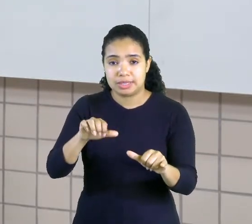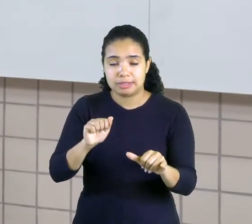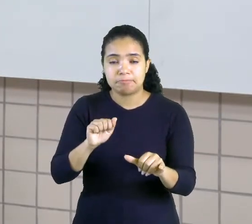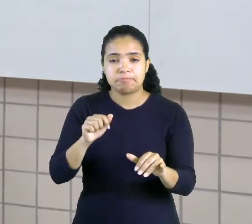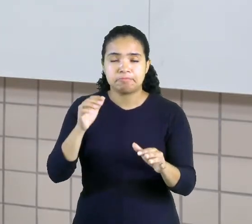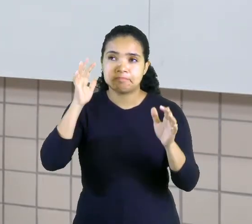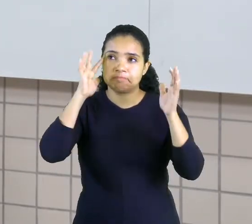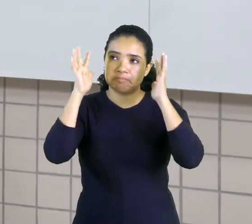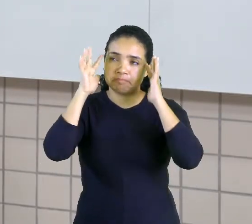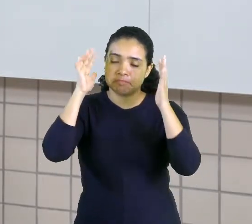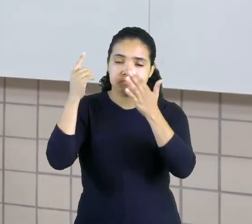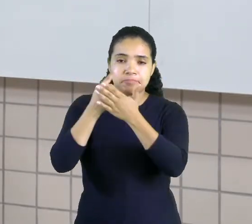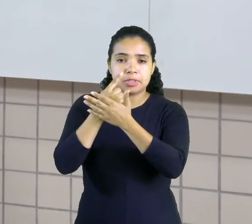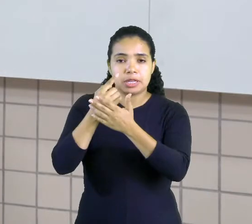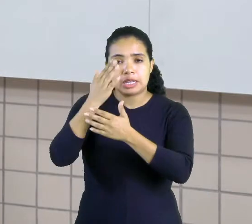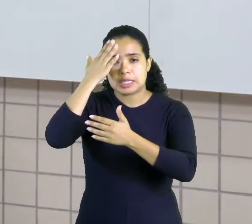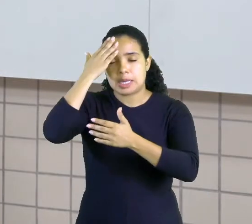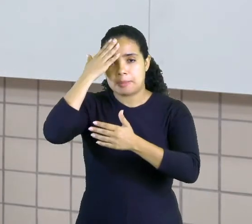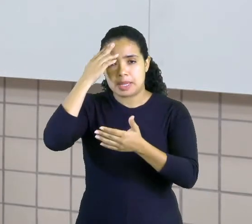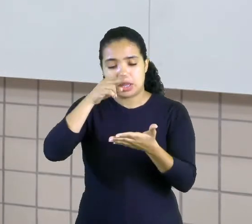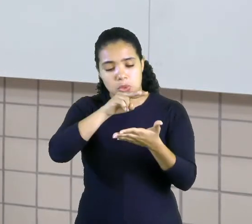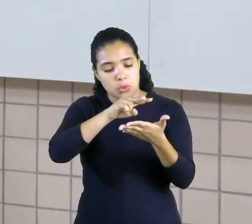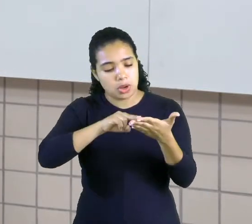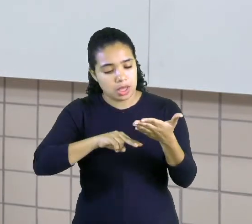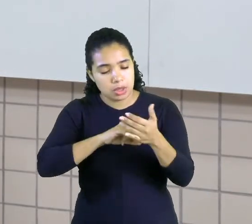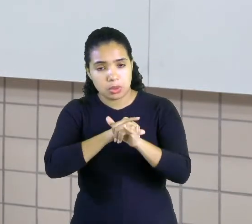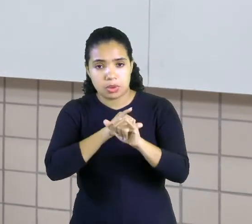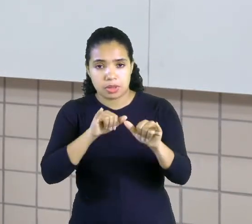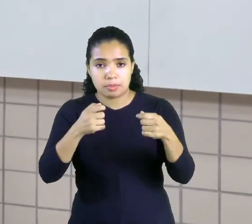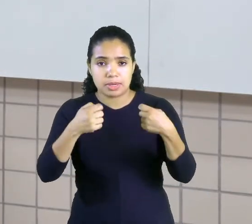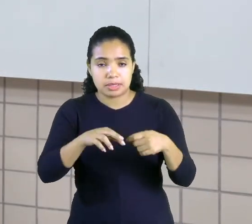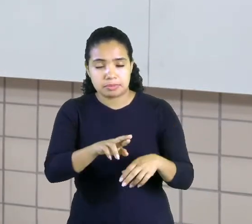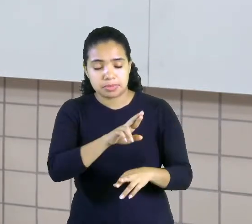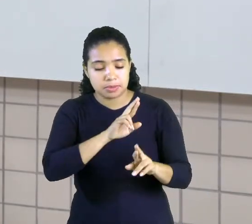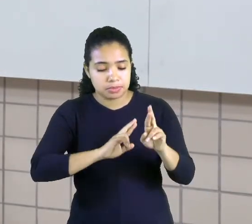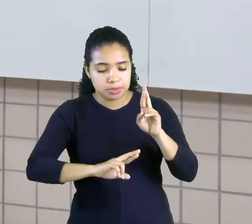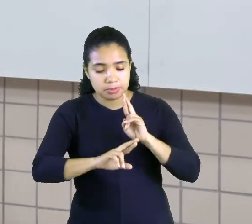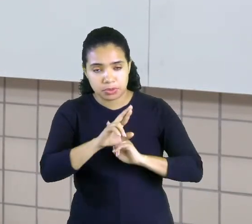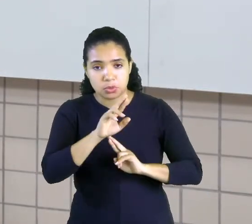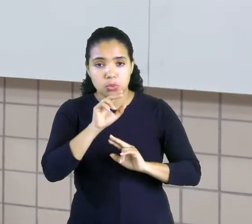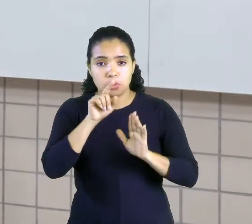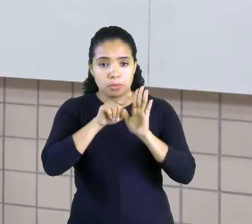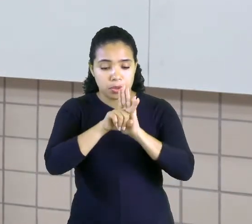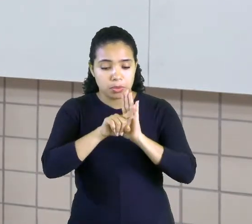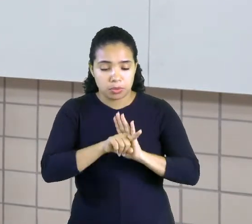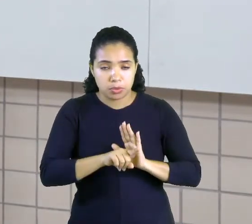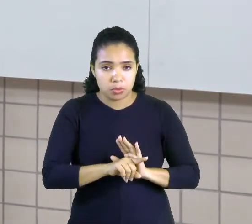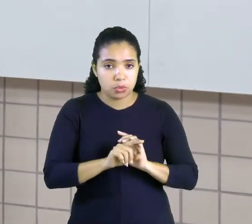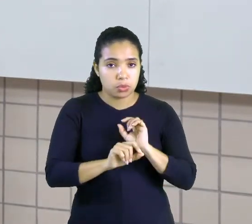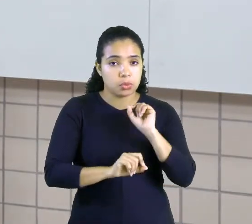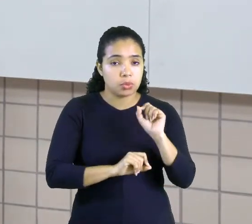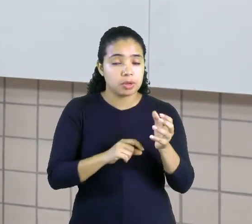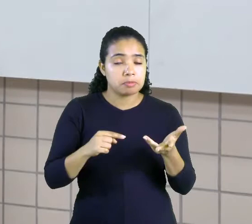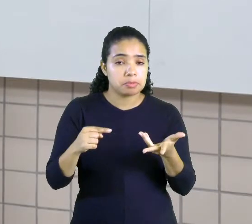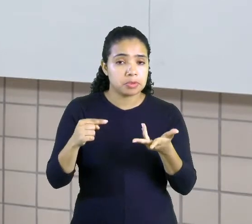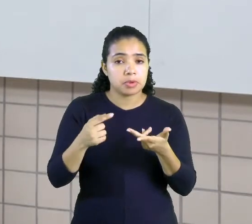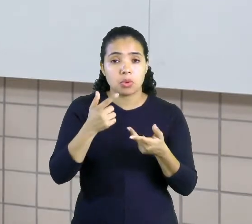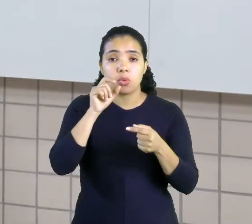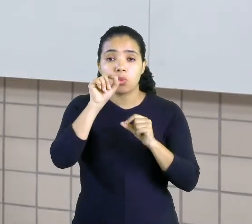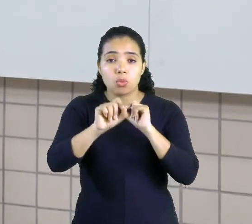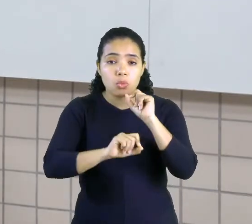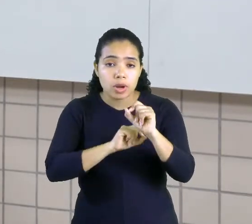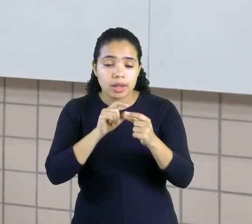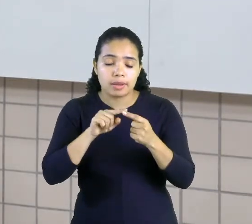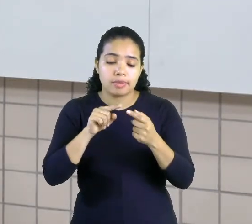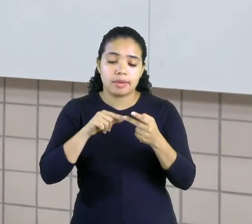questionamentos. Para eu saber que eu estou lendo uma notícia, ela tem que responder às seguintes perguntas: o que, quem,